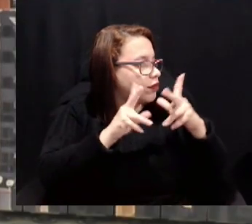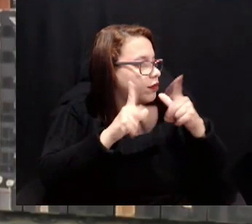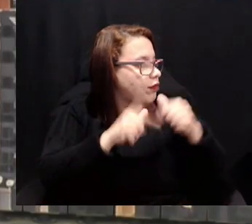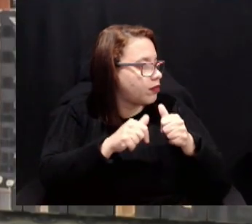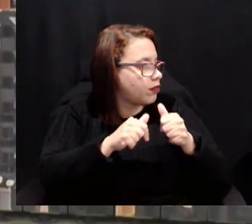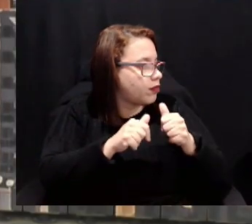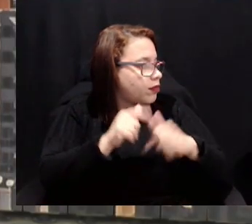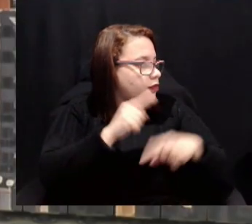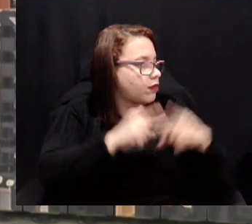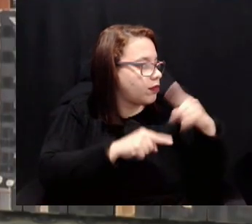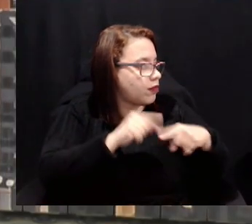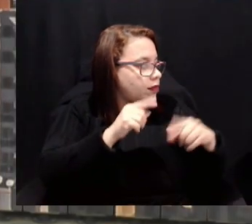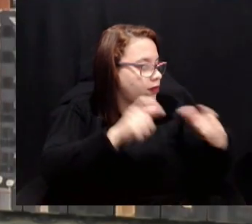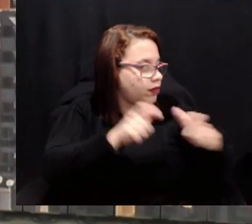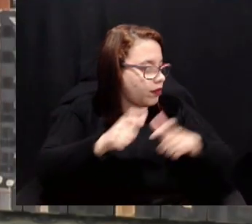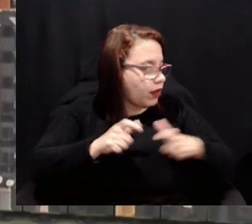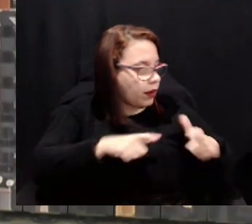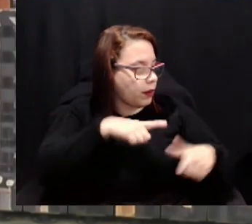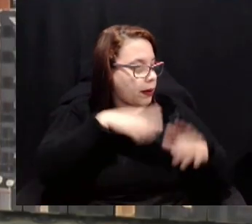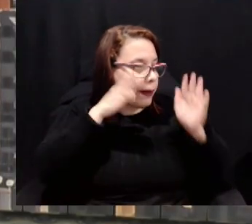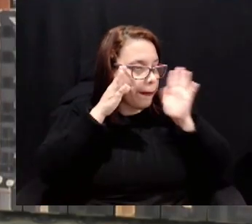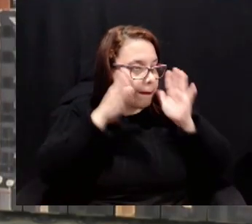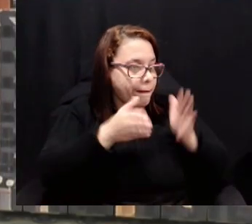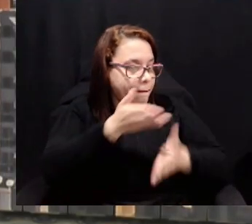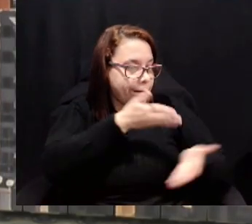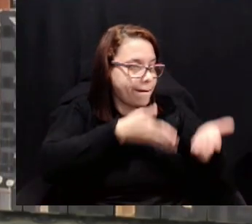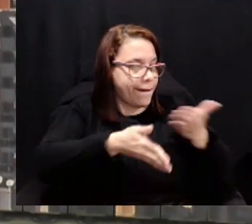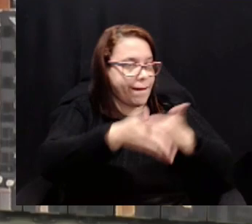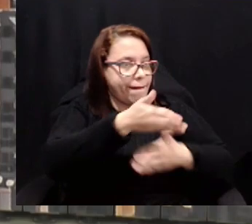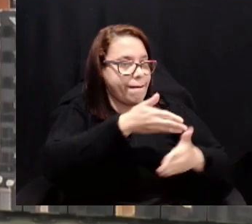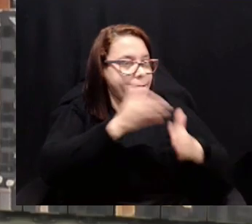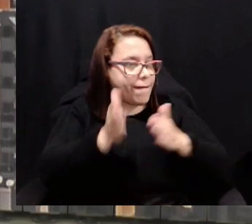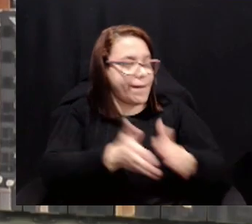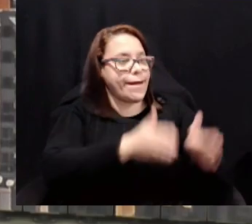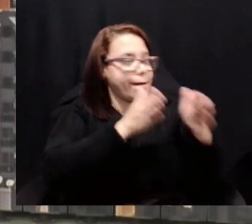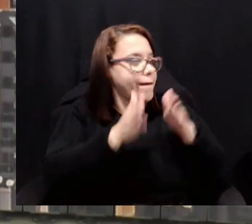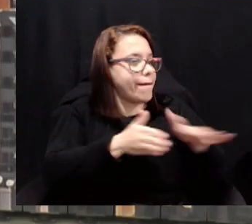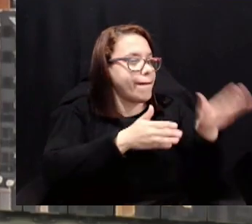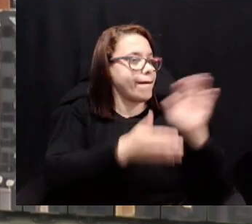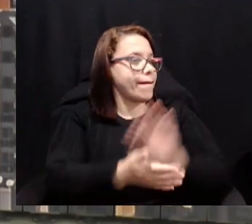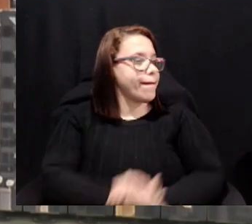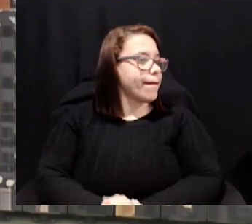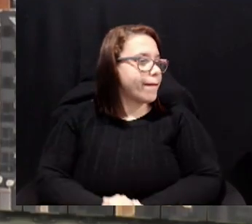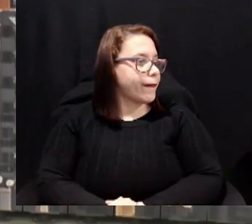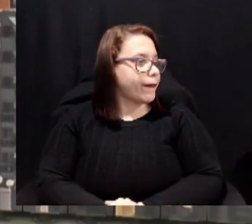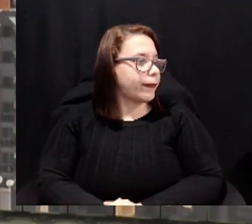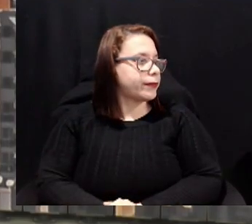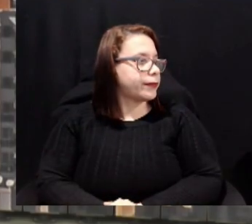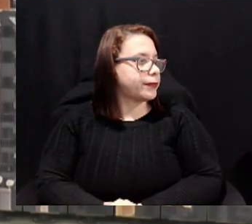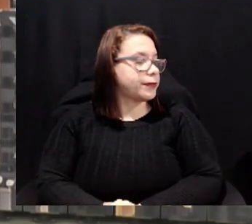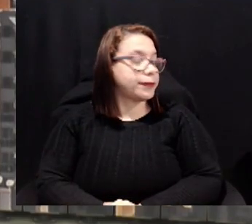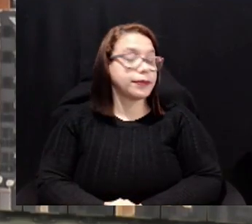empresa todos os setores a ter esse olhar e a participar desse processo.